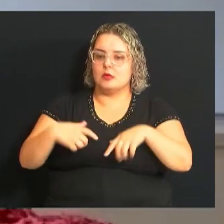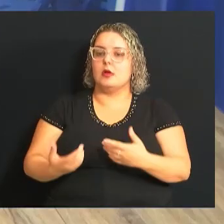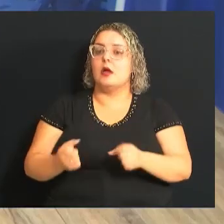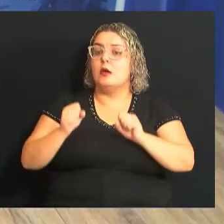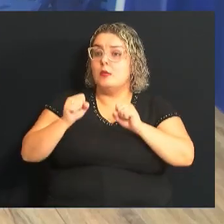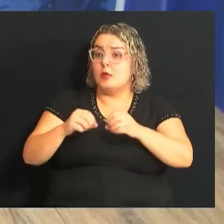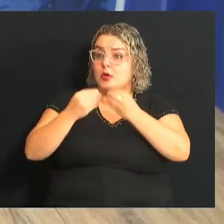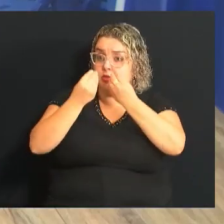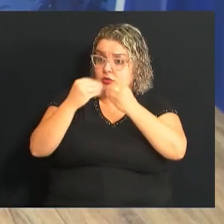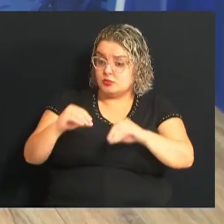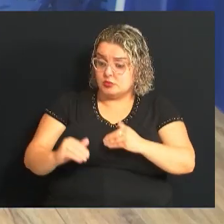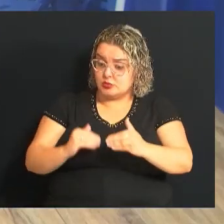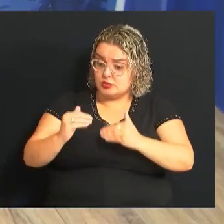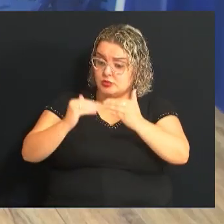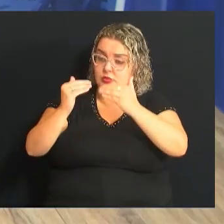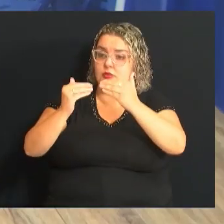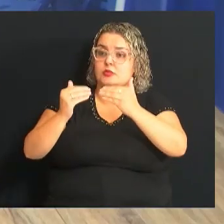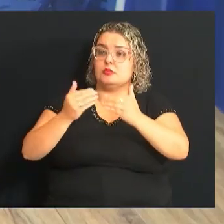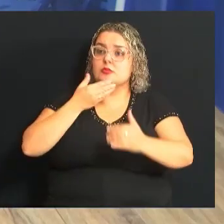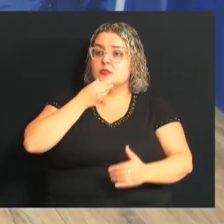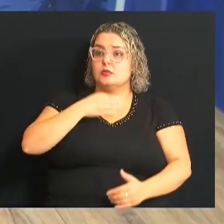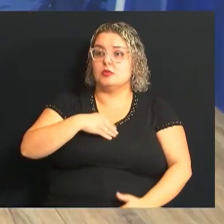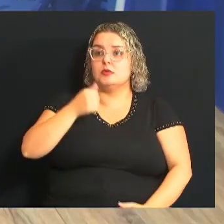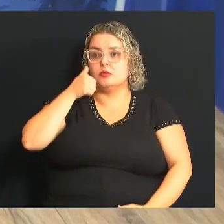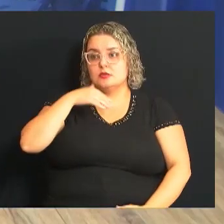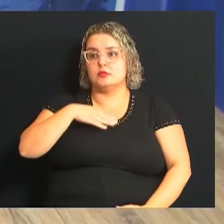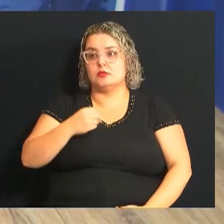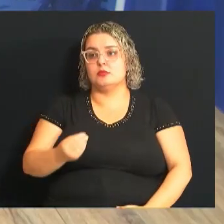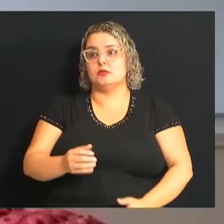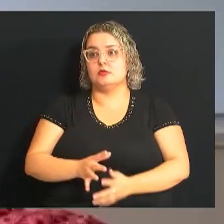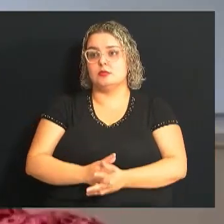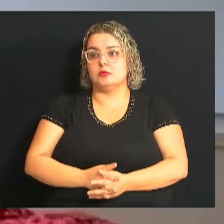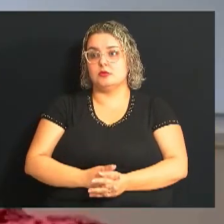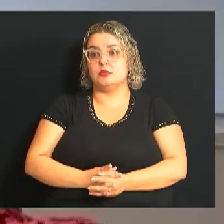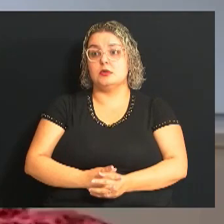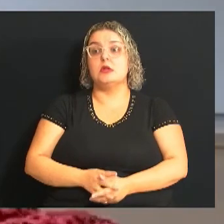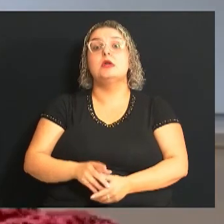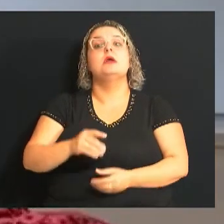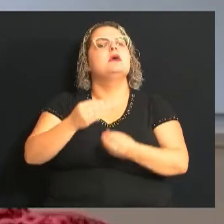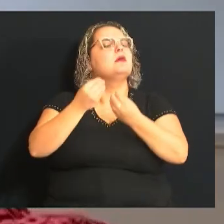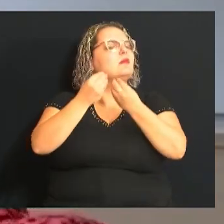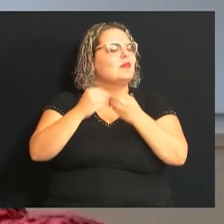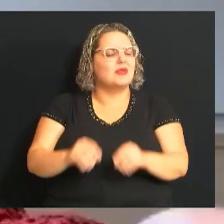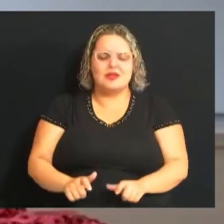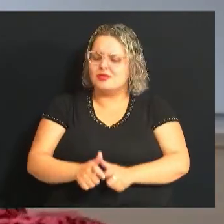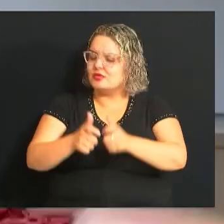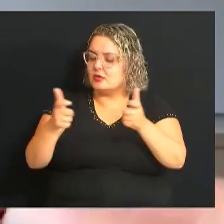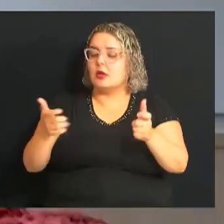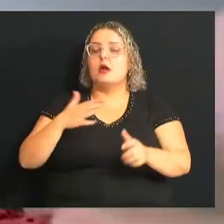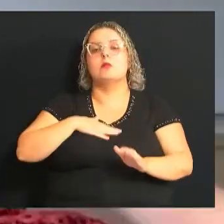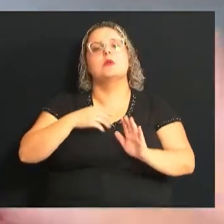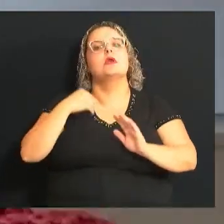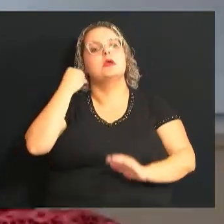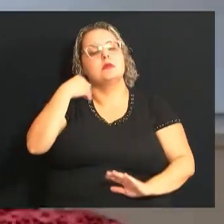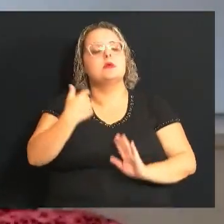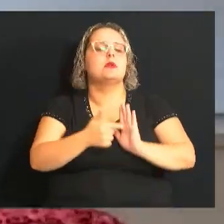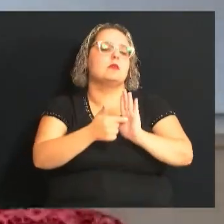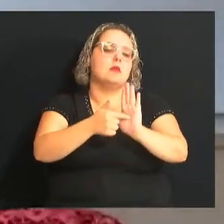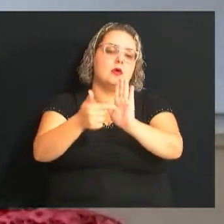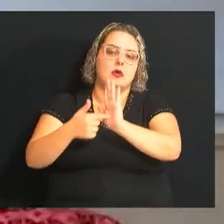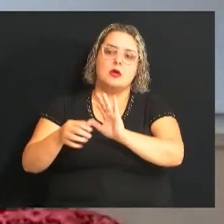o desenvolvimento dos filhos? Isso prejudica muito. A minha experiência mostra que as famílias estão